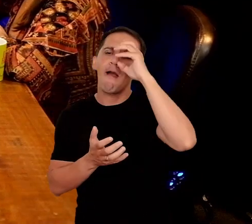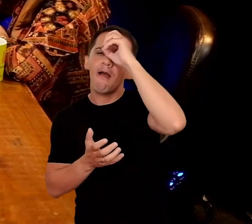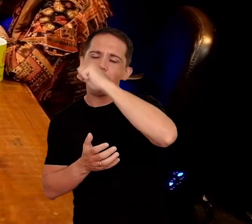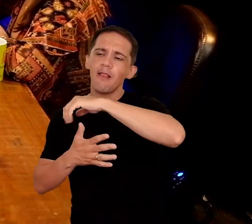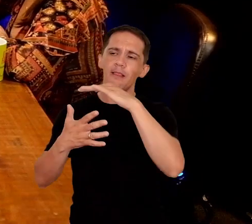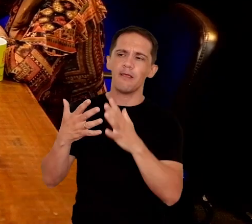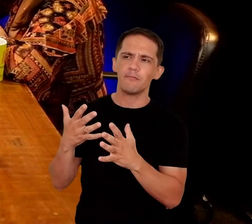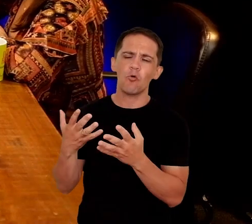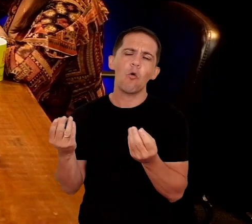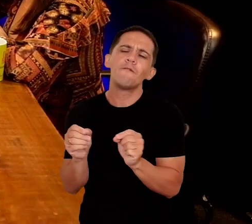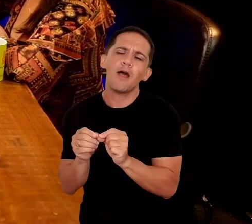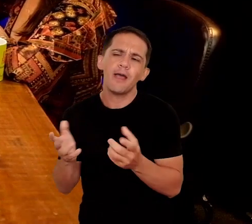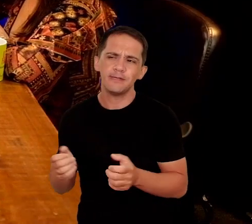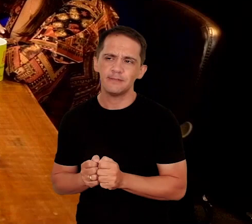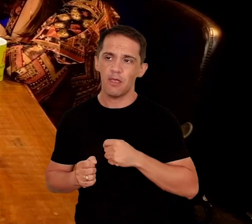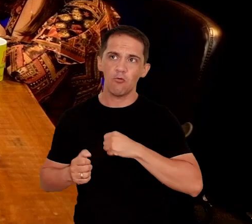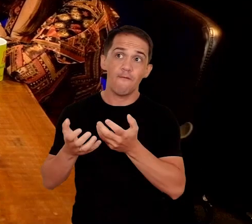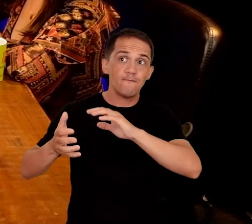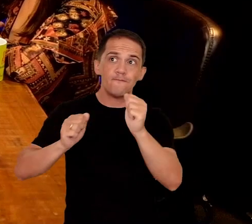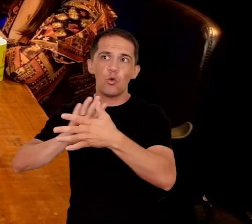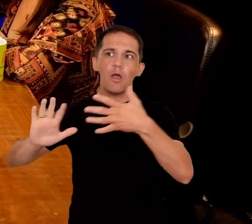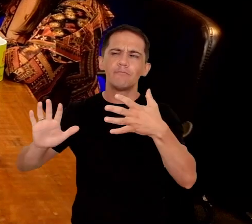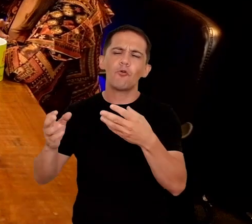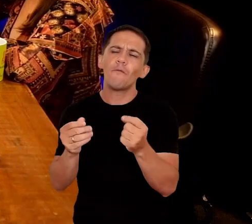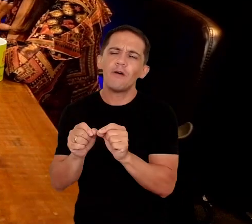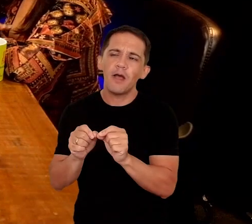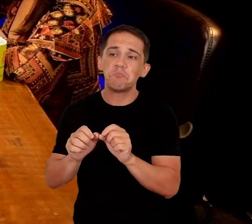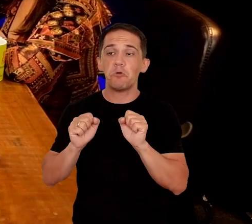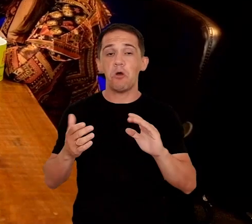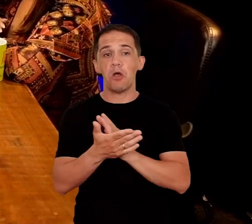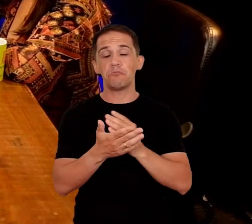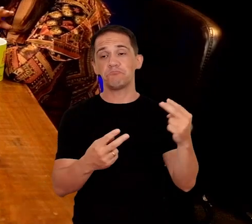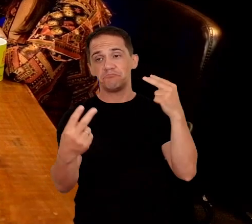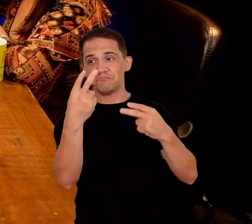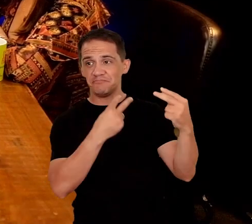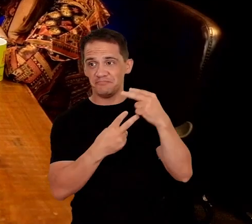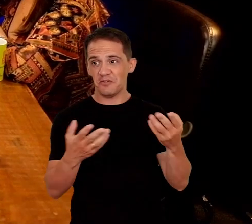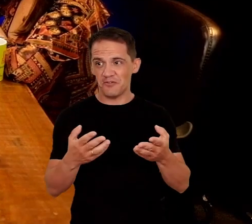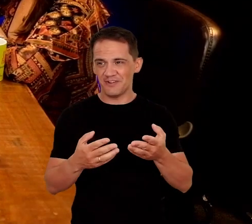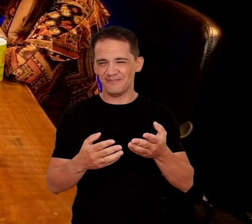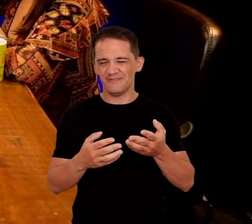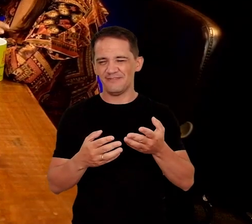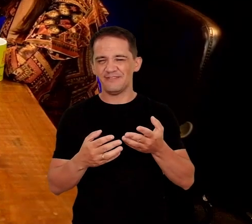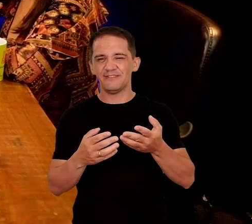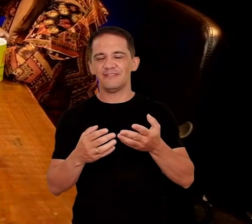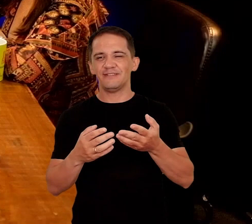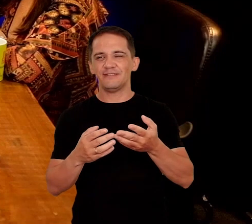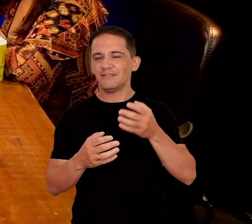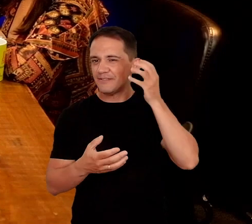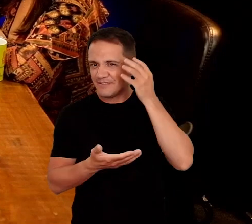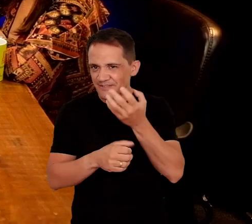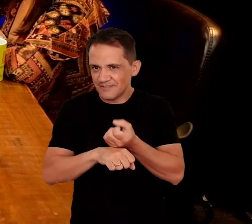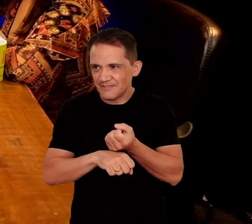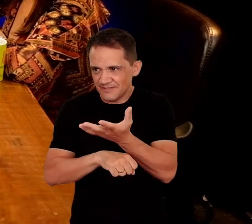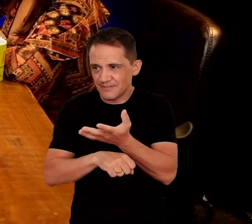E se eu quisesse aprender Libras, né? Quero virar fluente. Ou quero aprender um pouquinho. Qual que é o primeiro passo para eu dar? Se eu tenho alguém, né,